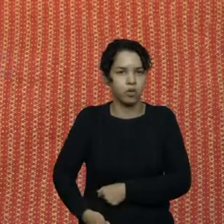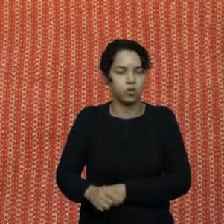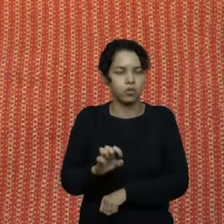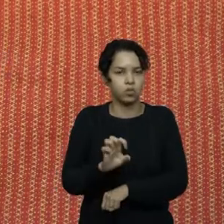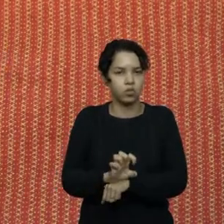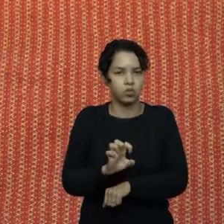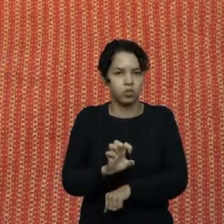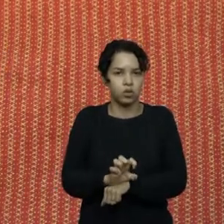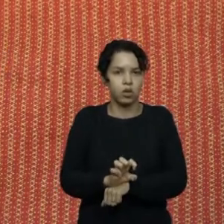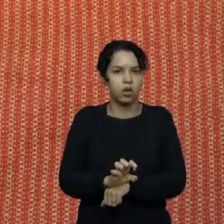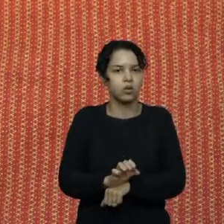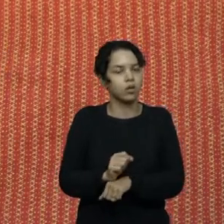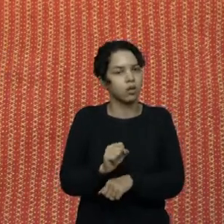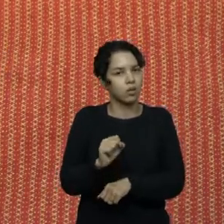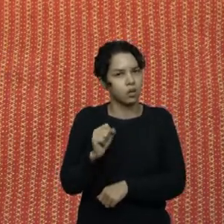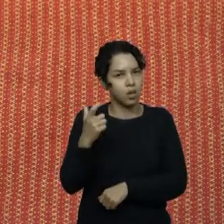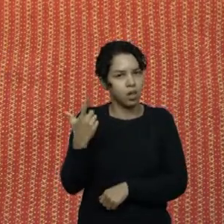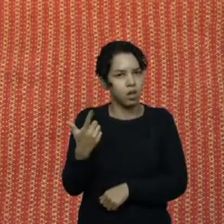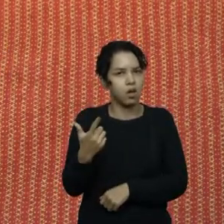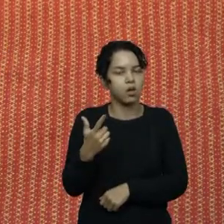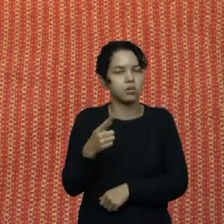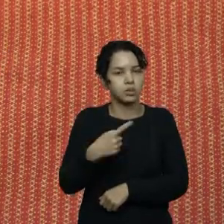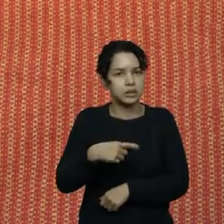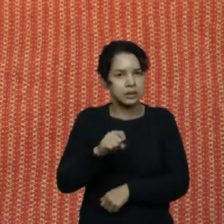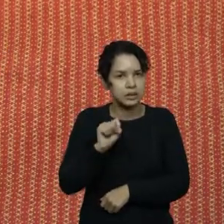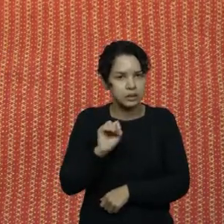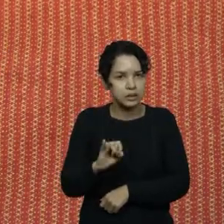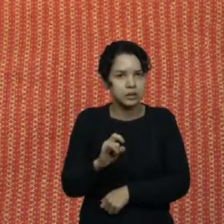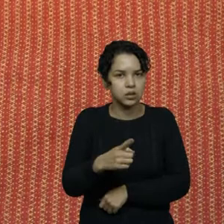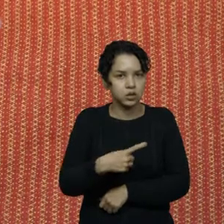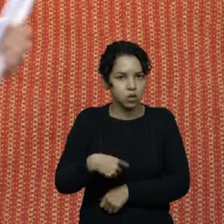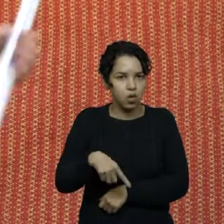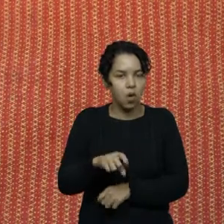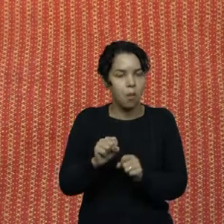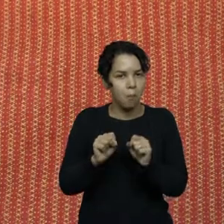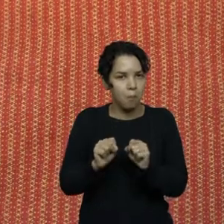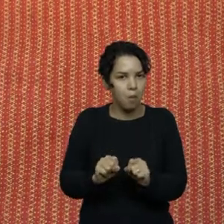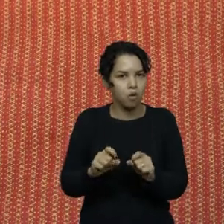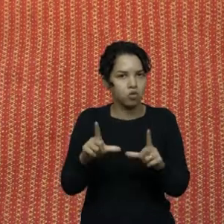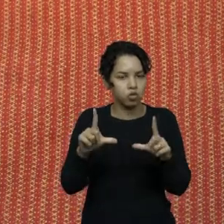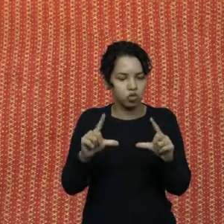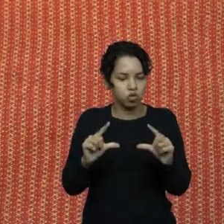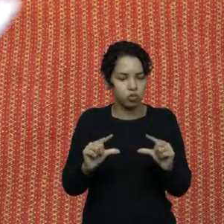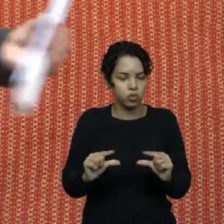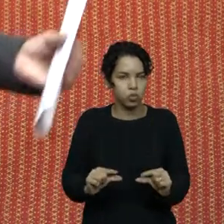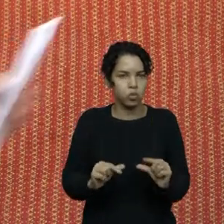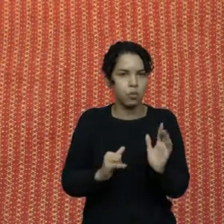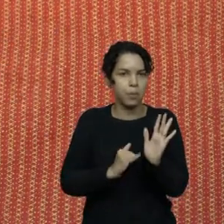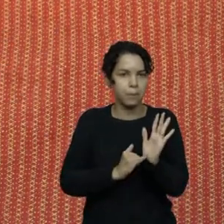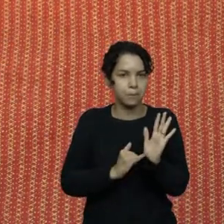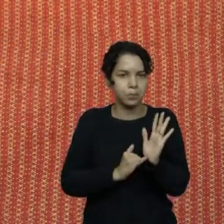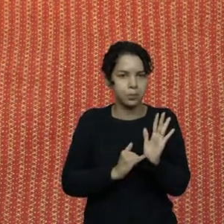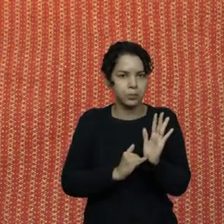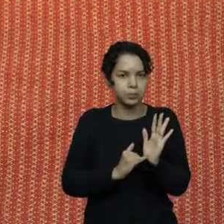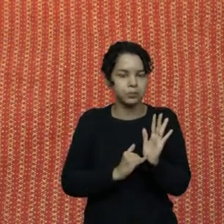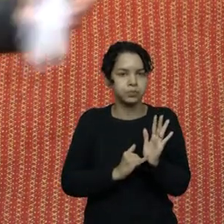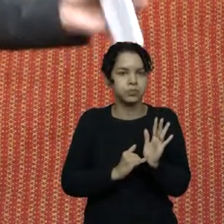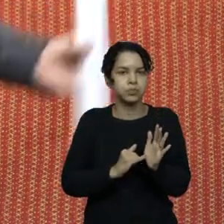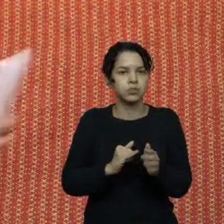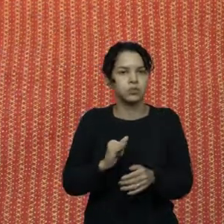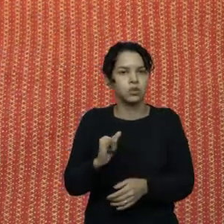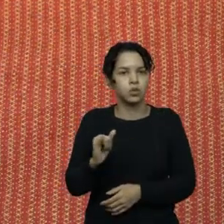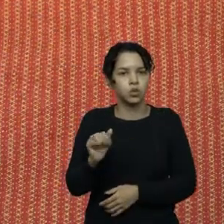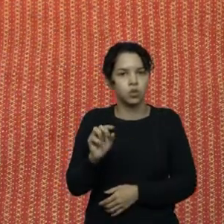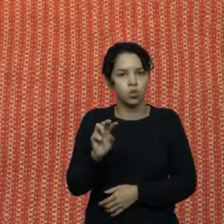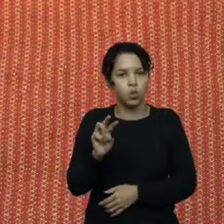claro 19 pudermos diminuir o imposto do Whisky